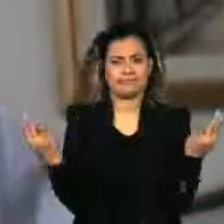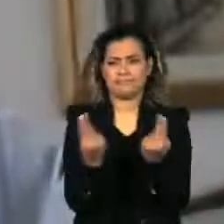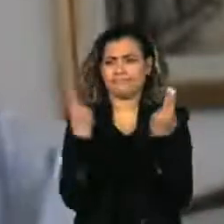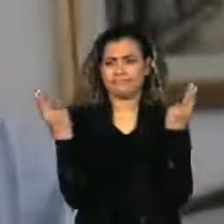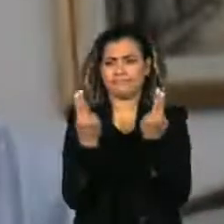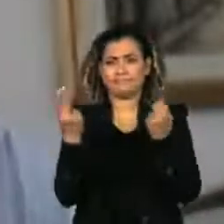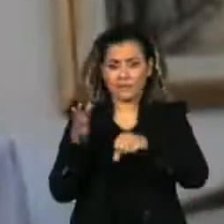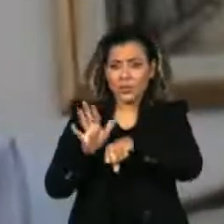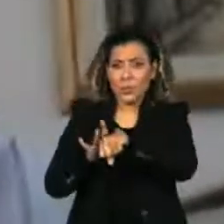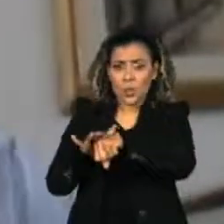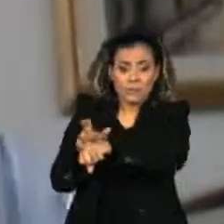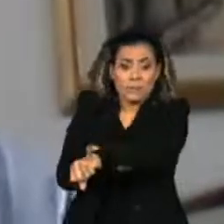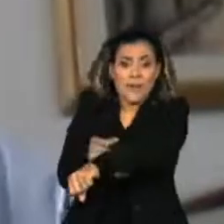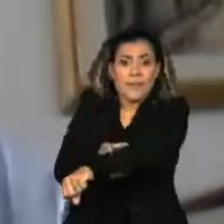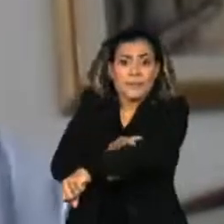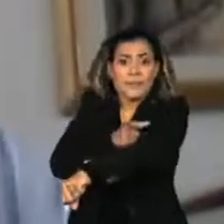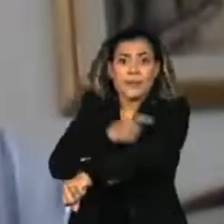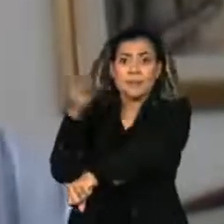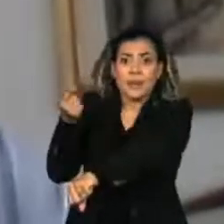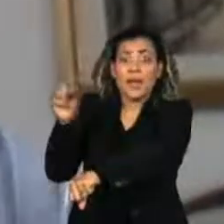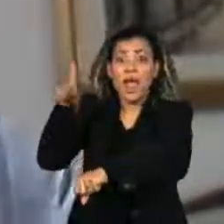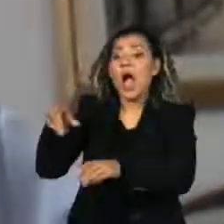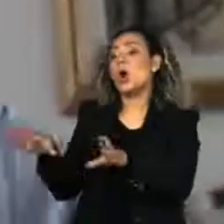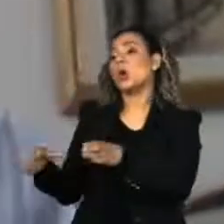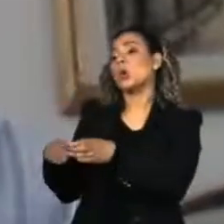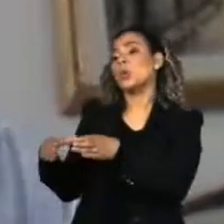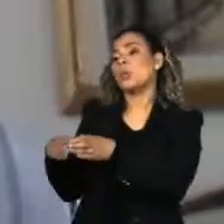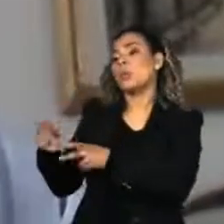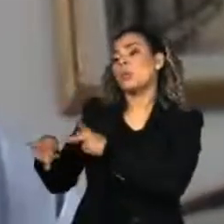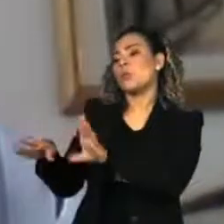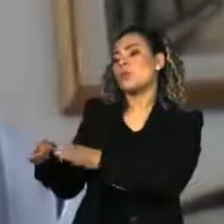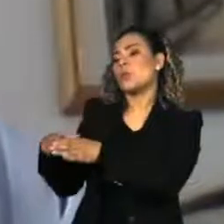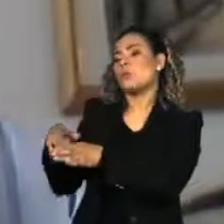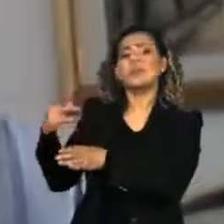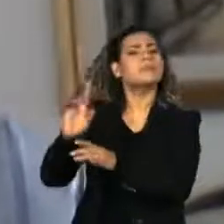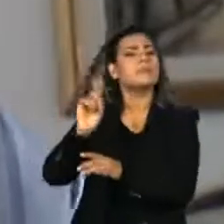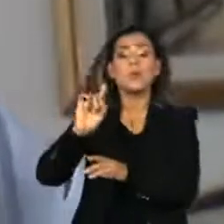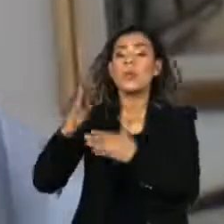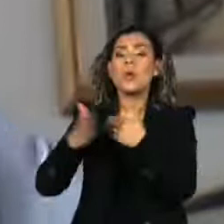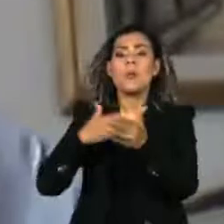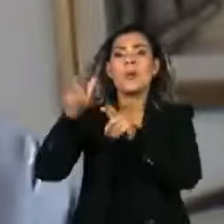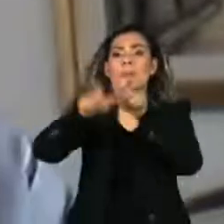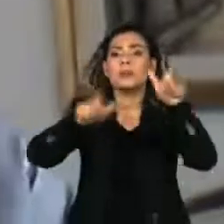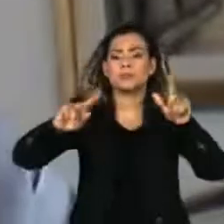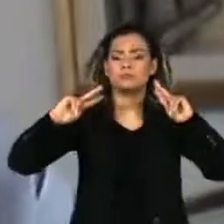não é exclusivo de nenhuma etnia. Todas as etnias apresentam